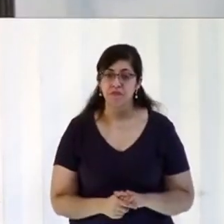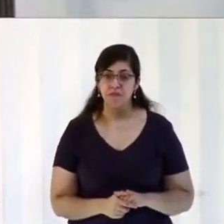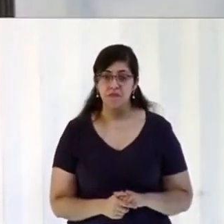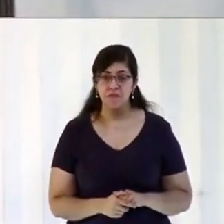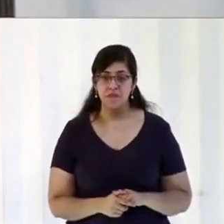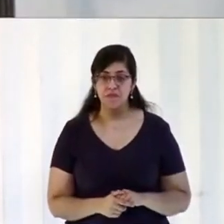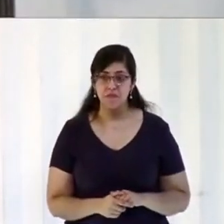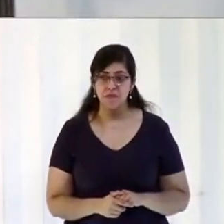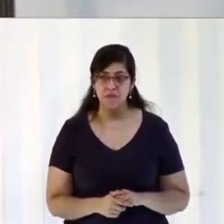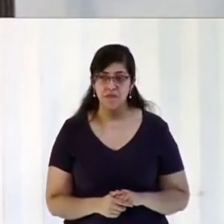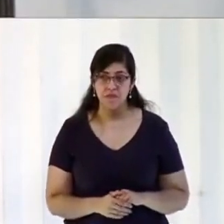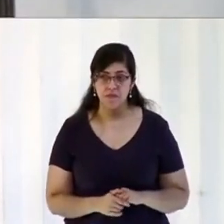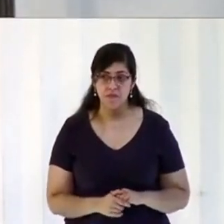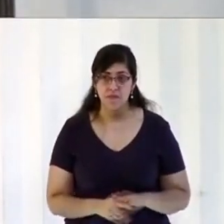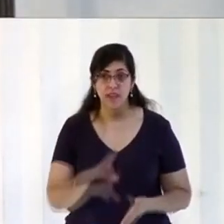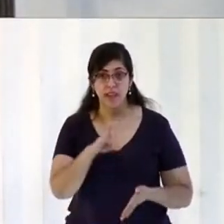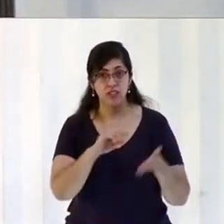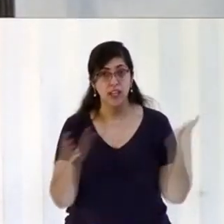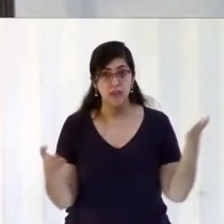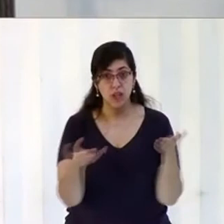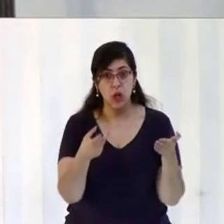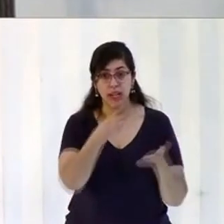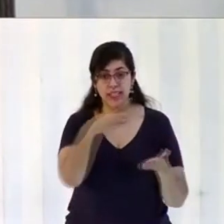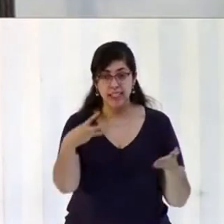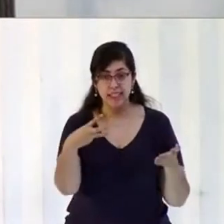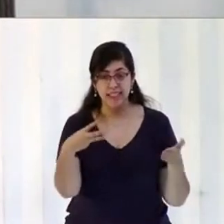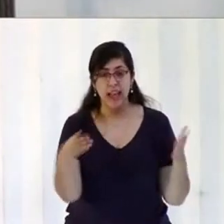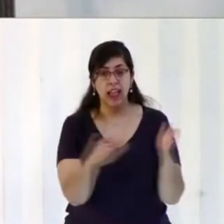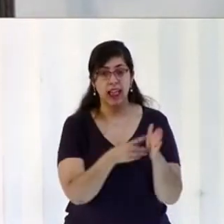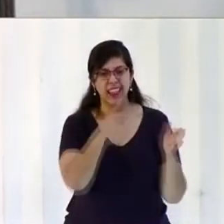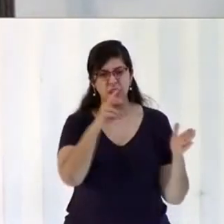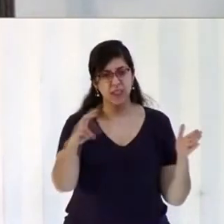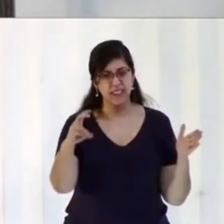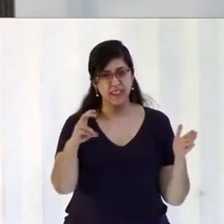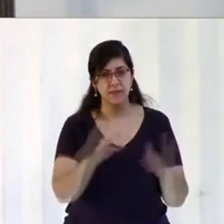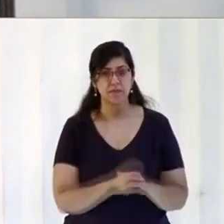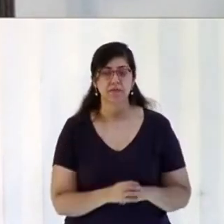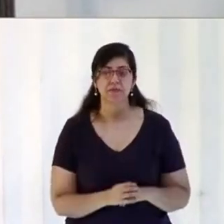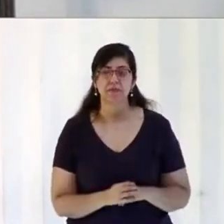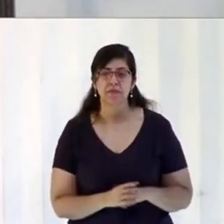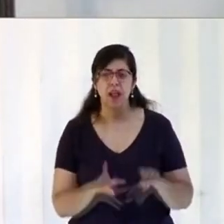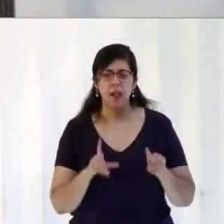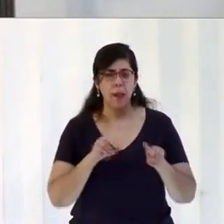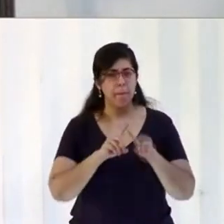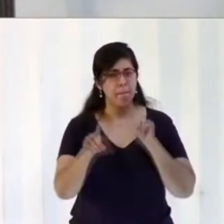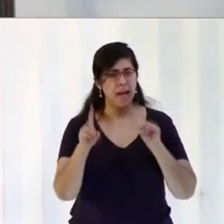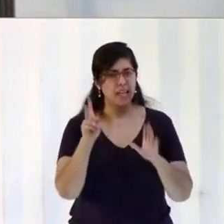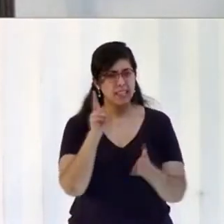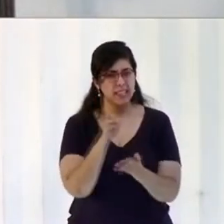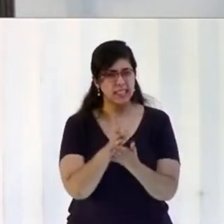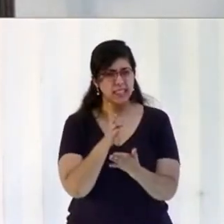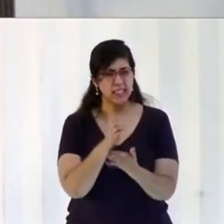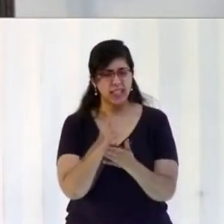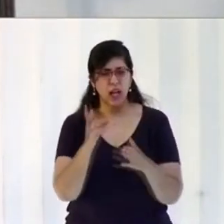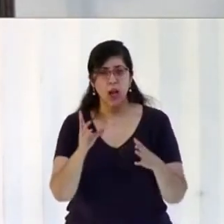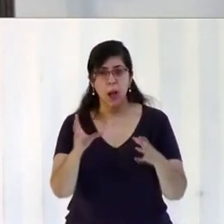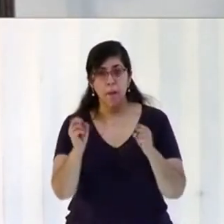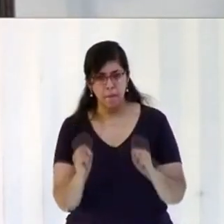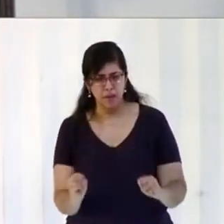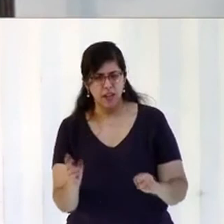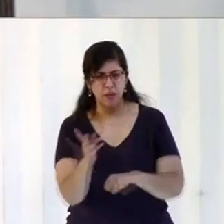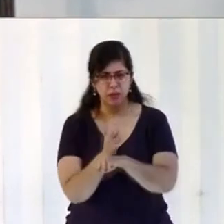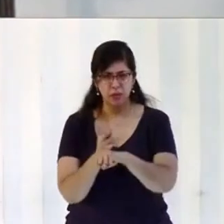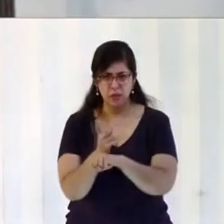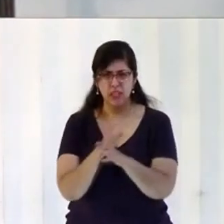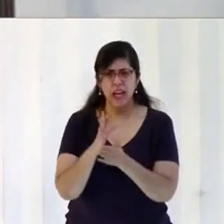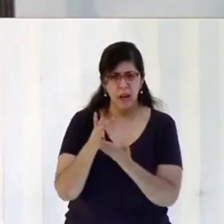3, nos versículos 13, 14 e 15, essa forma, né? Mas nós sempre podemos buscar em textos paralelos,